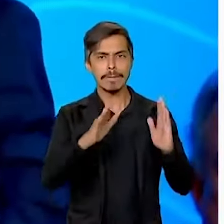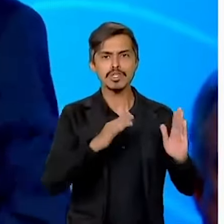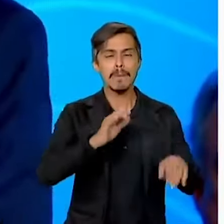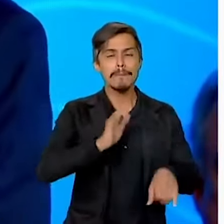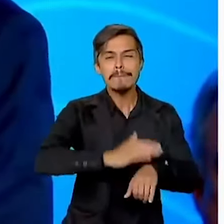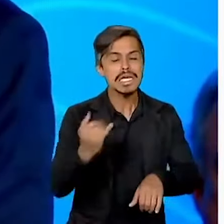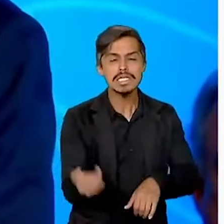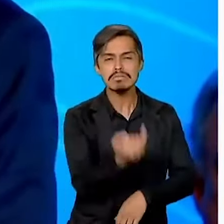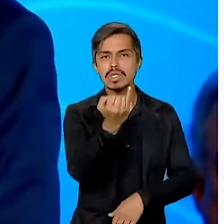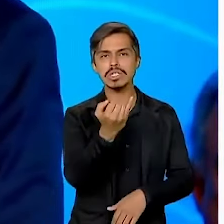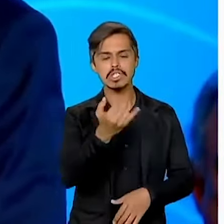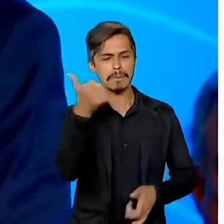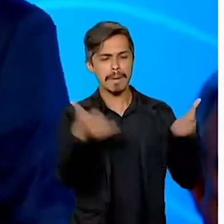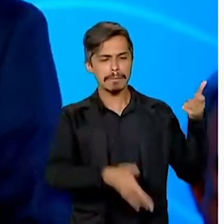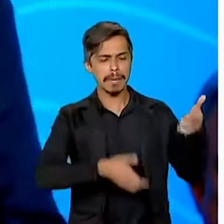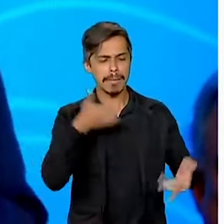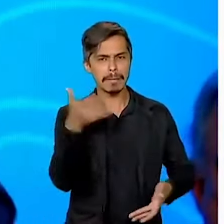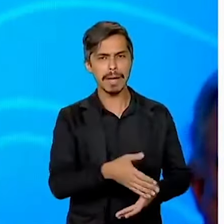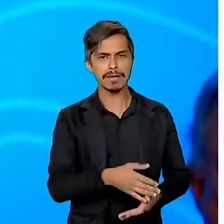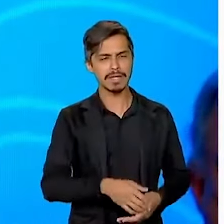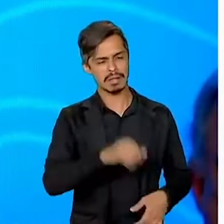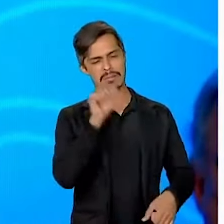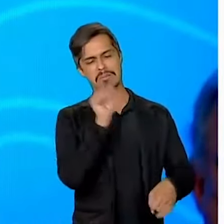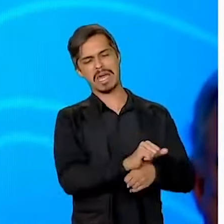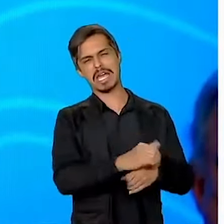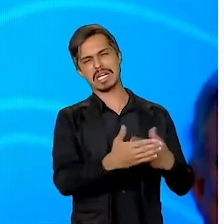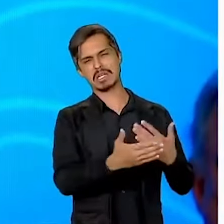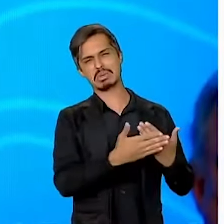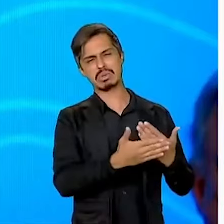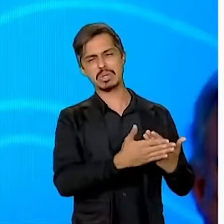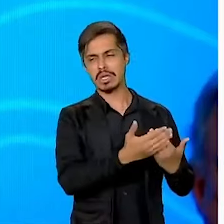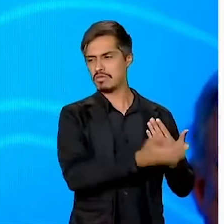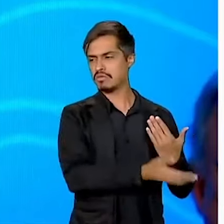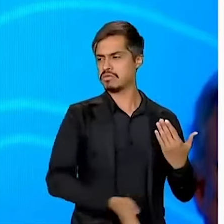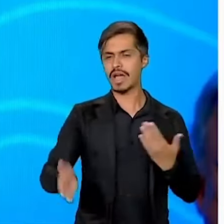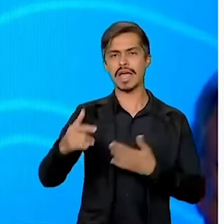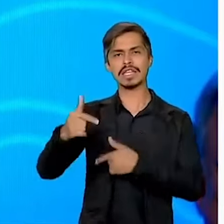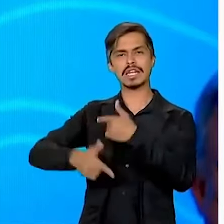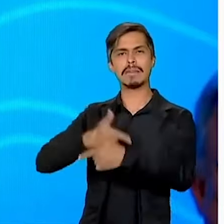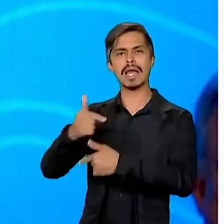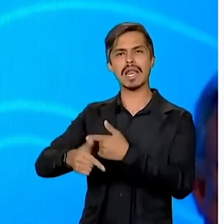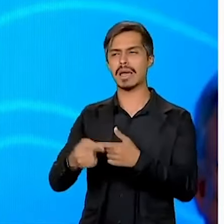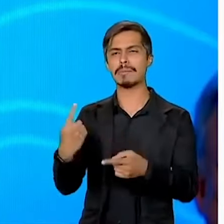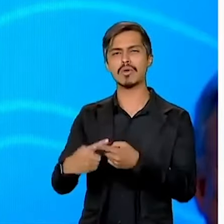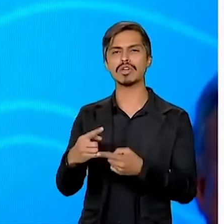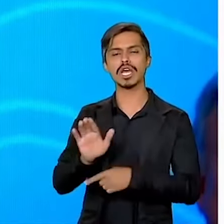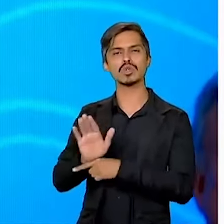mais importante, pararem de estudar para ajudar no orçamento familiar.